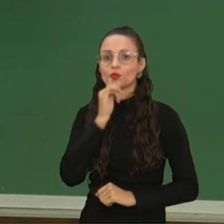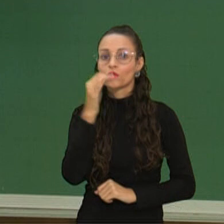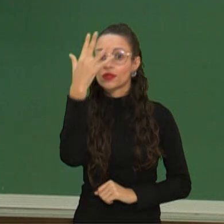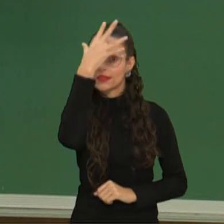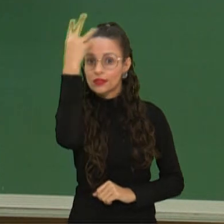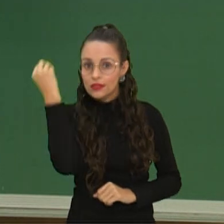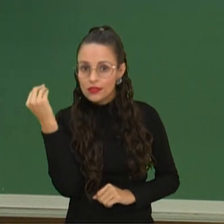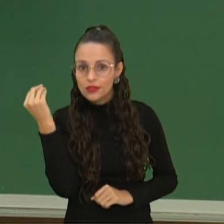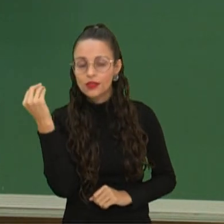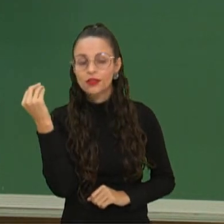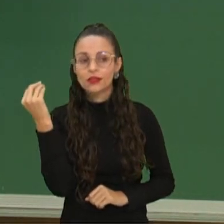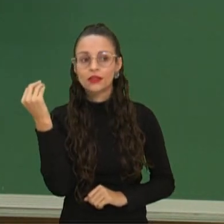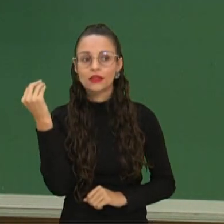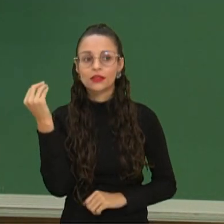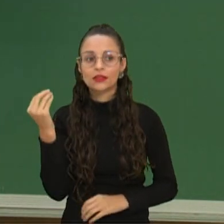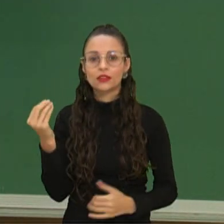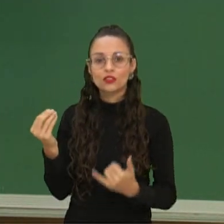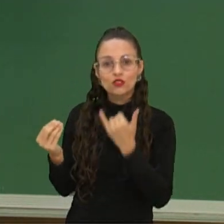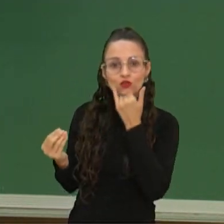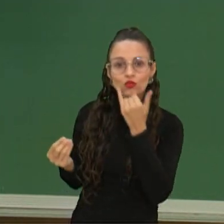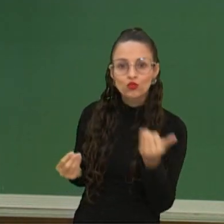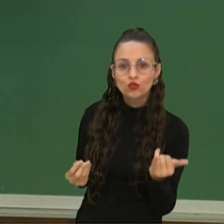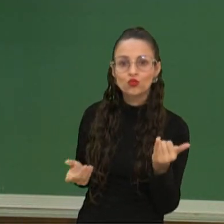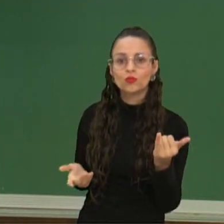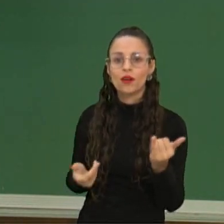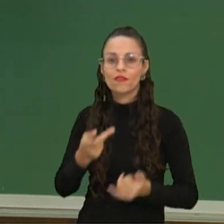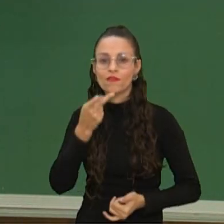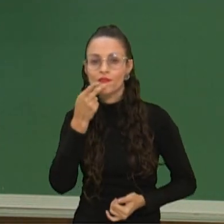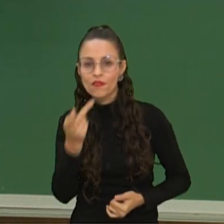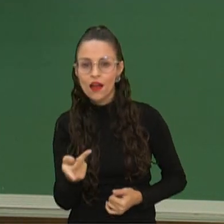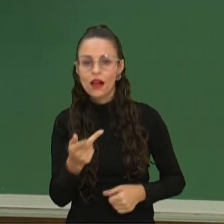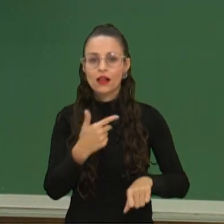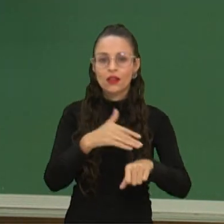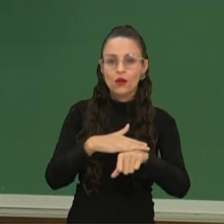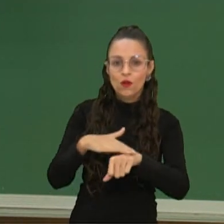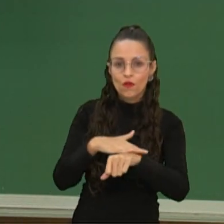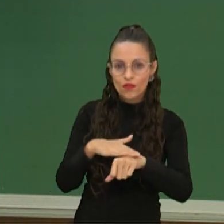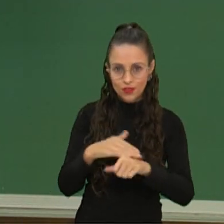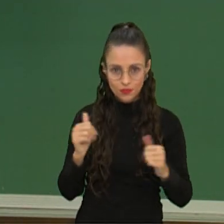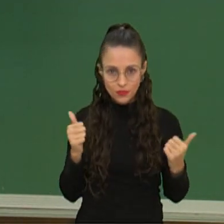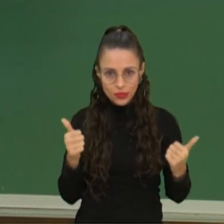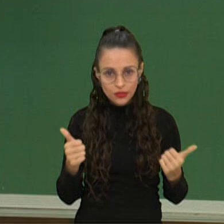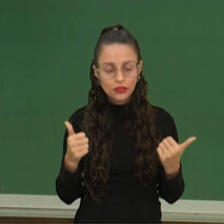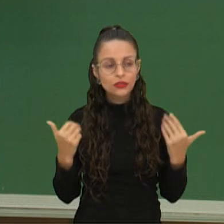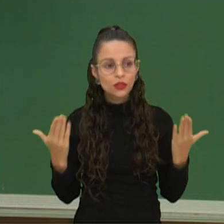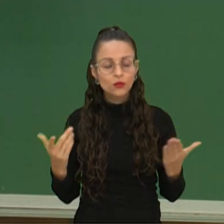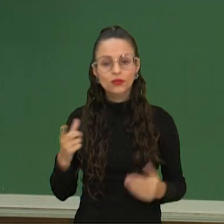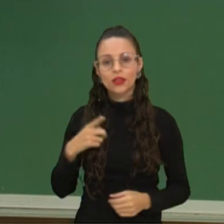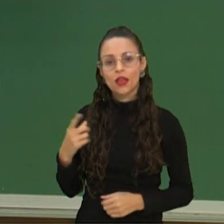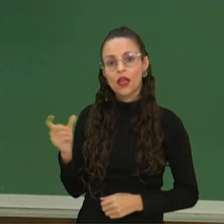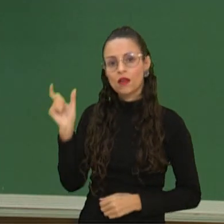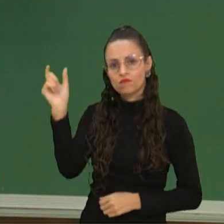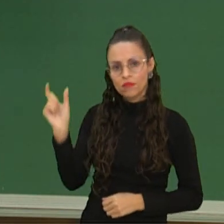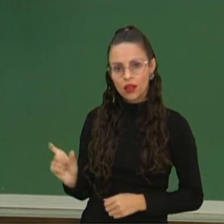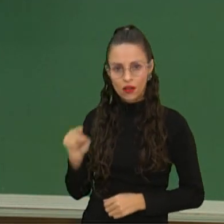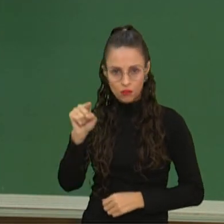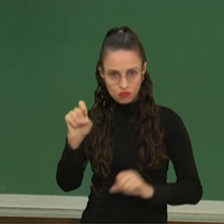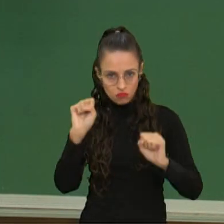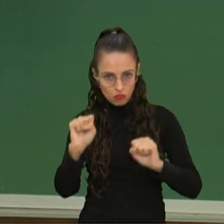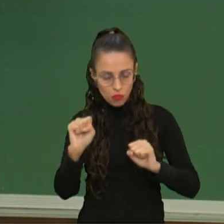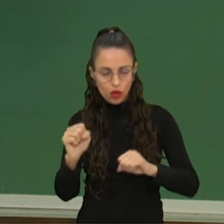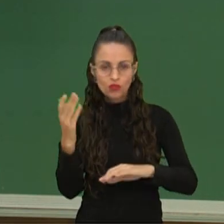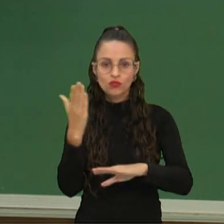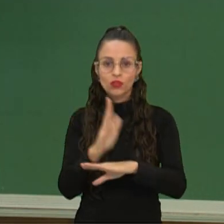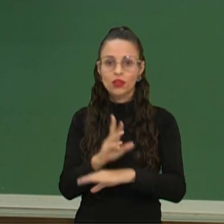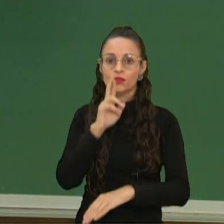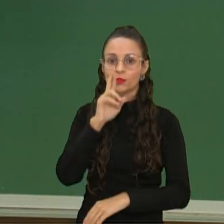esquecer, você desculpa, você pede desculpa, você fala, você conversa, beleza? Então, tem algumas palavras que você pode utilizar para responder ao